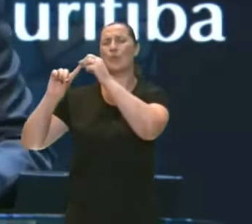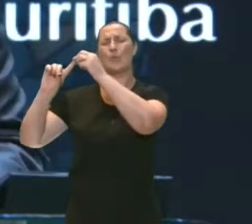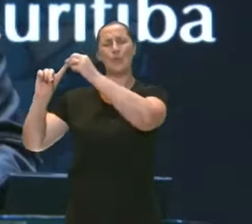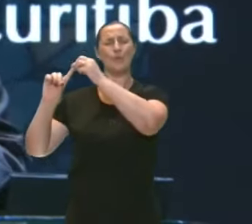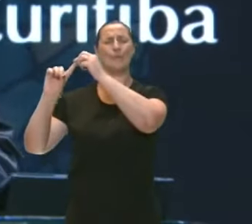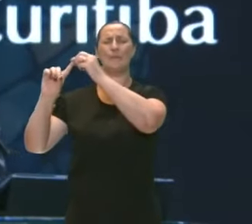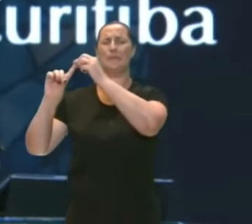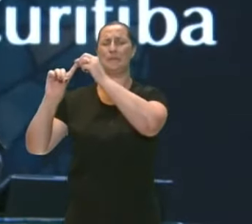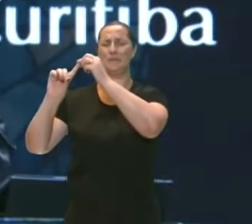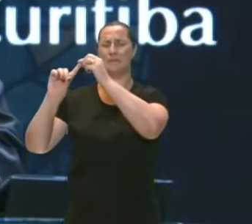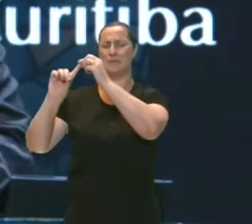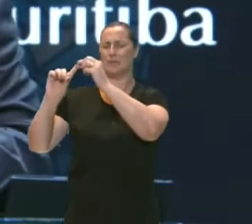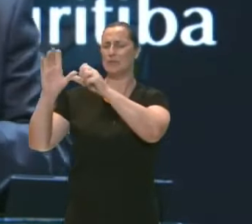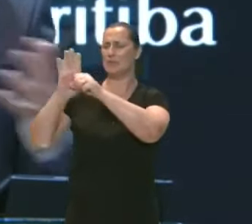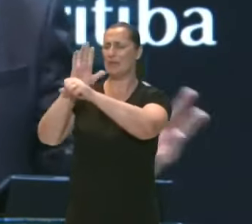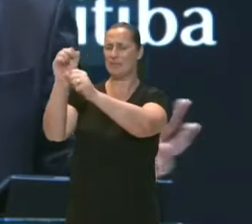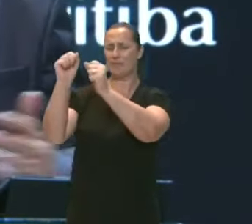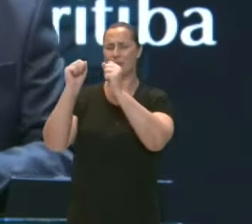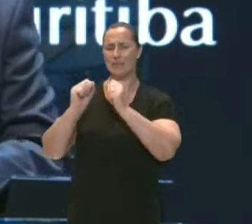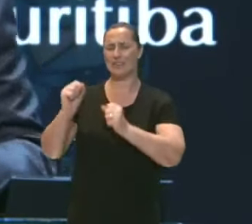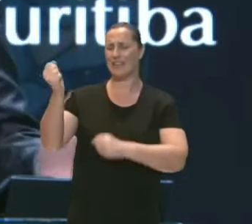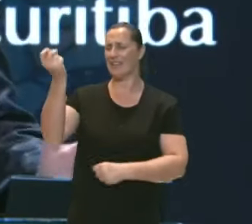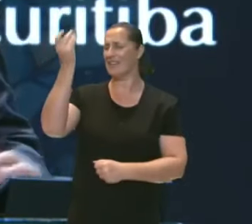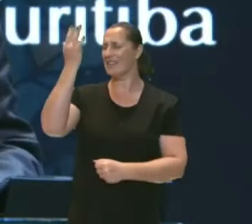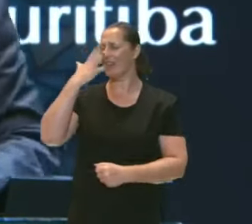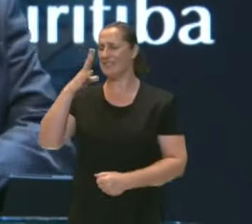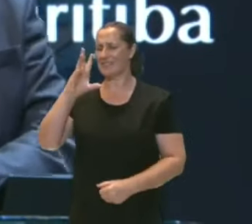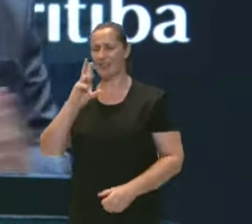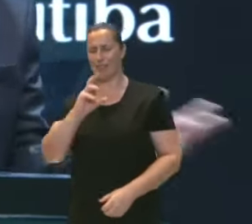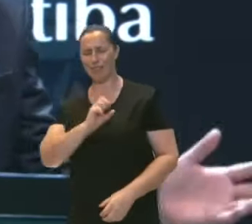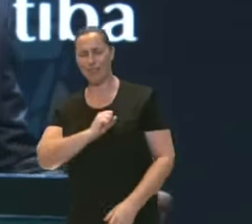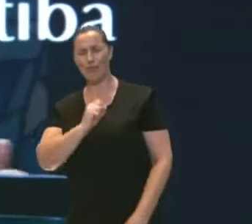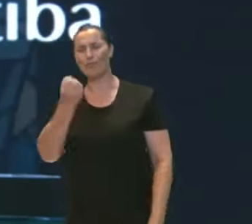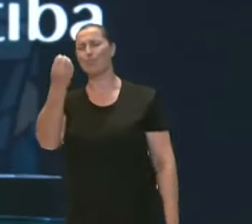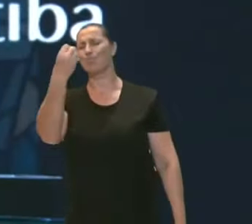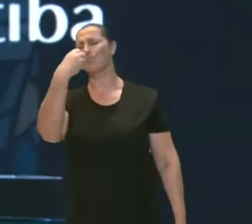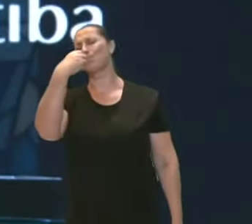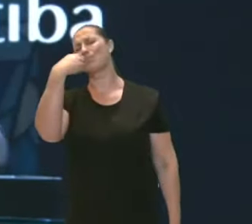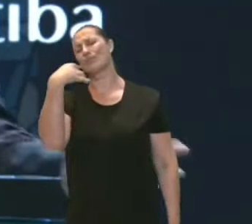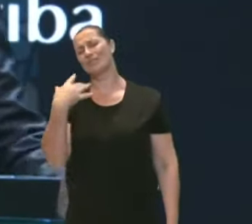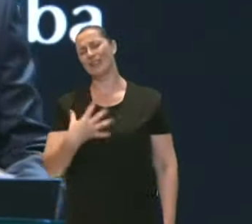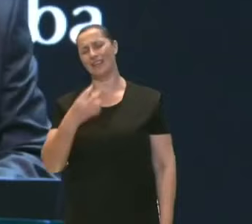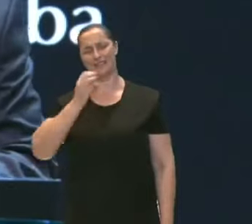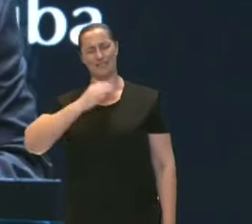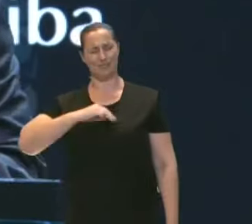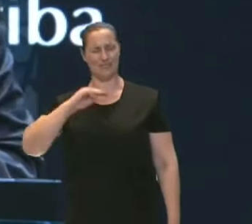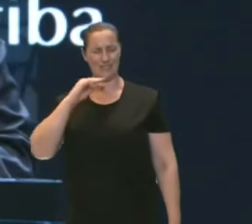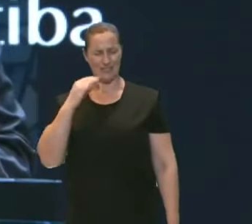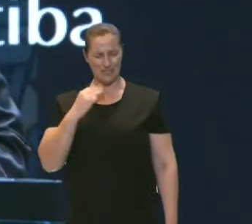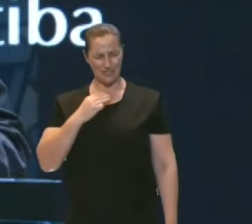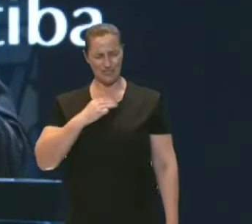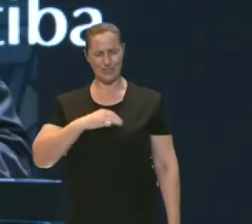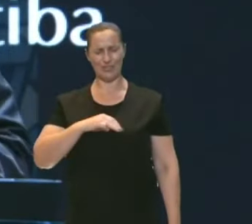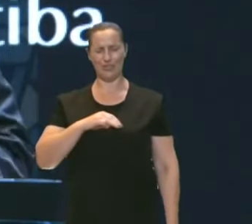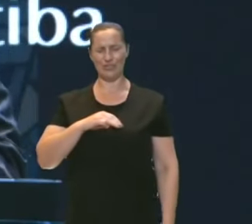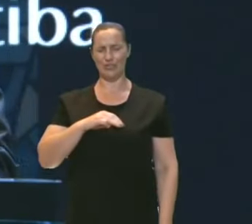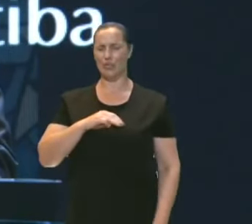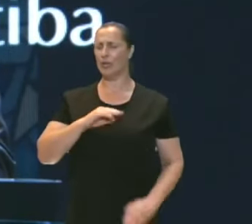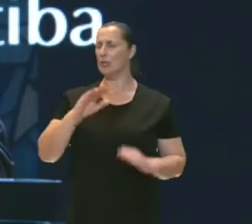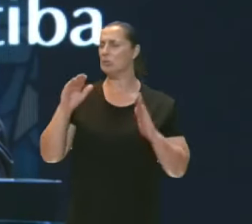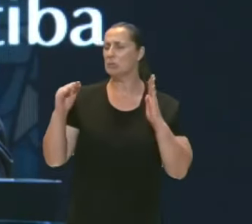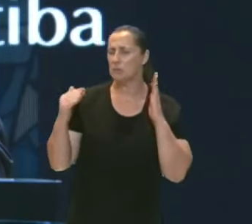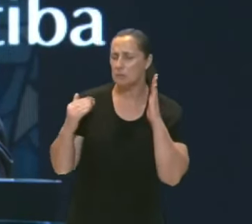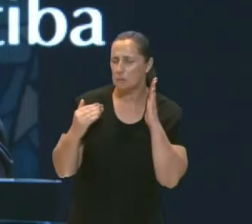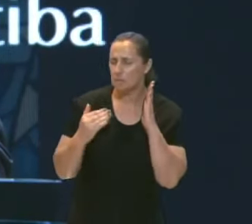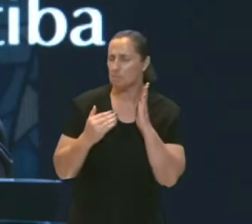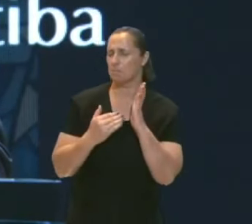Só o Senhor é o Deus de todo poder, de toda graça, de todo amor, de toda bondade, de toda misericórdia. E por tudo